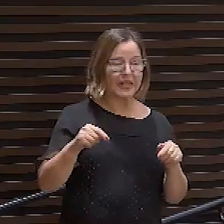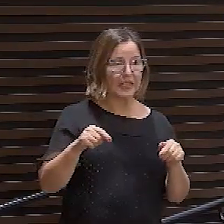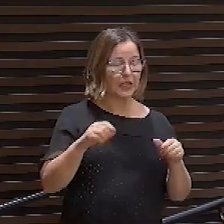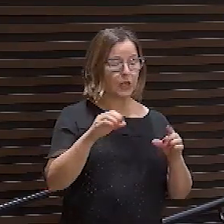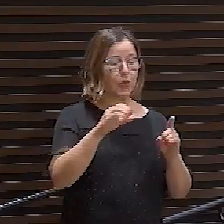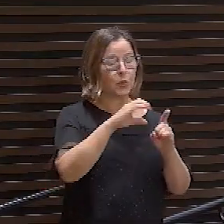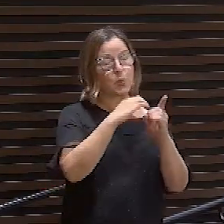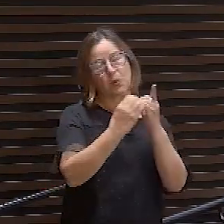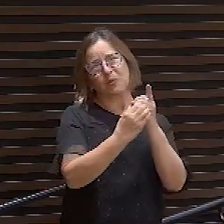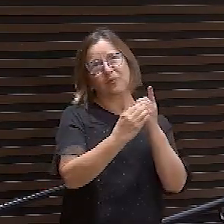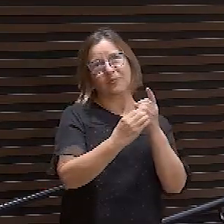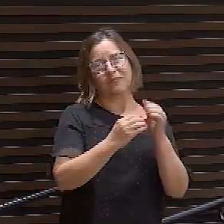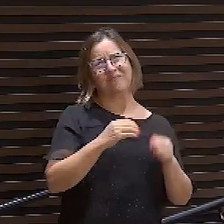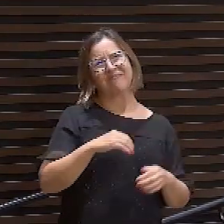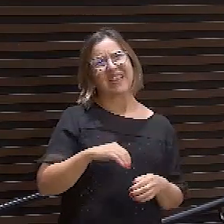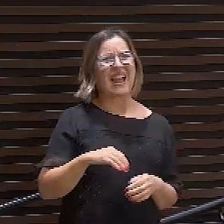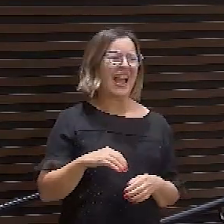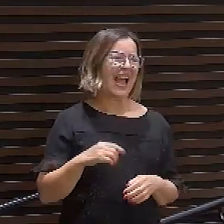Eu vou para